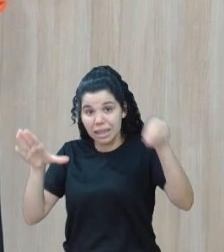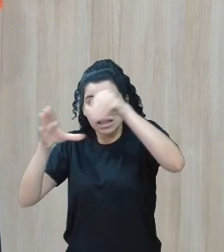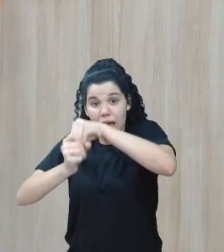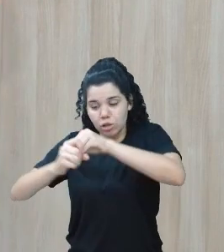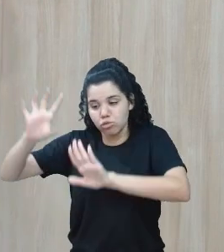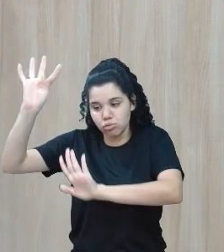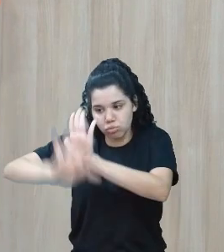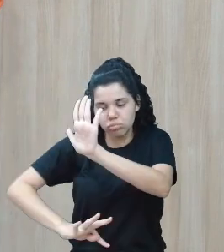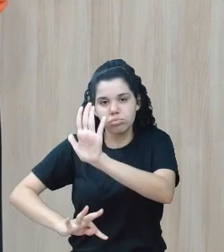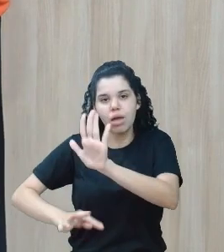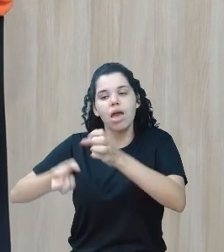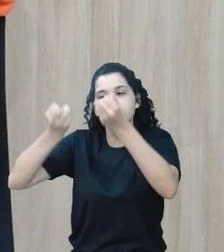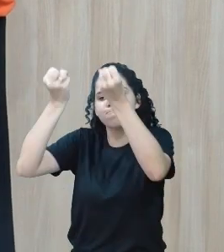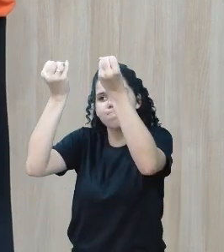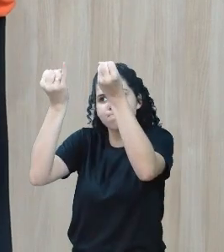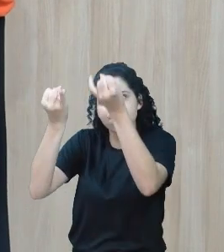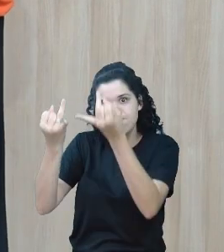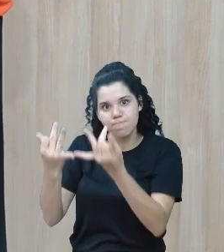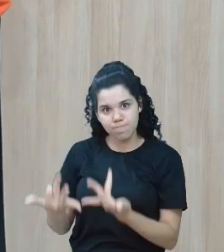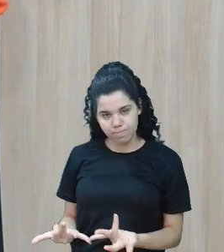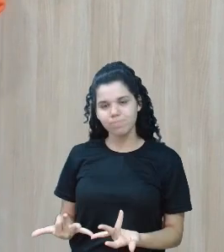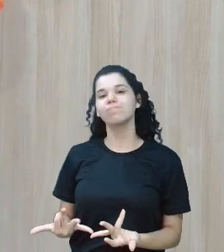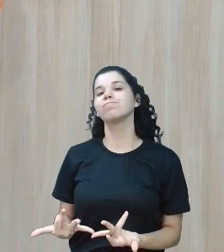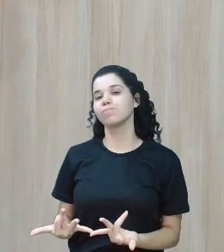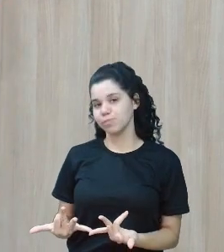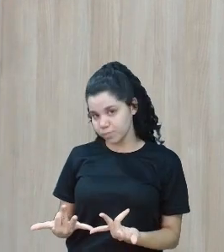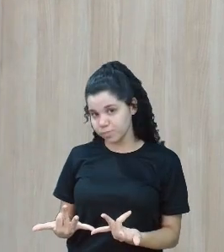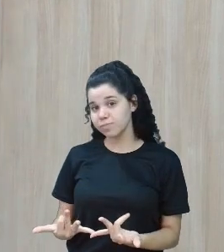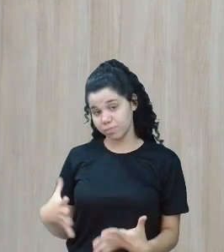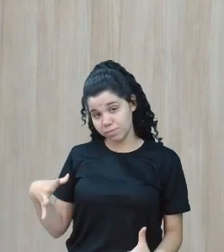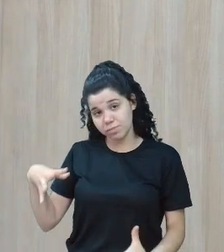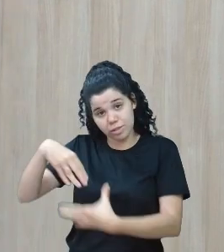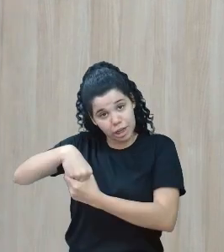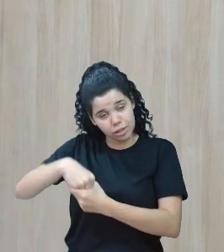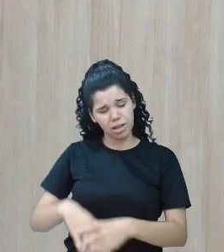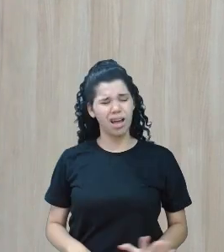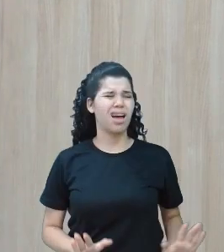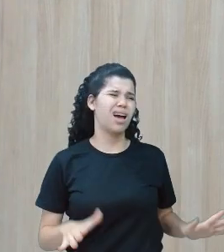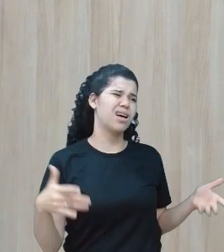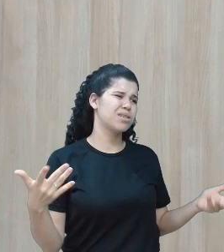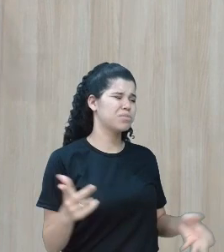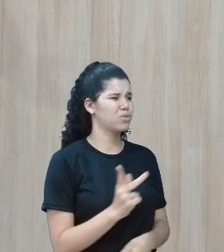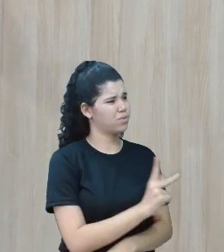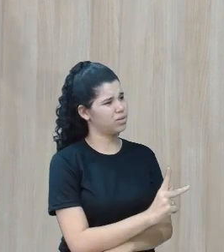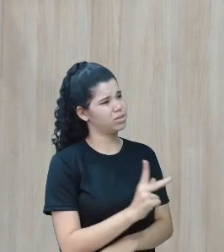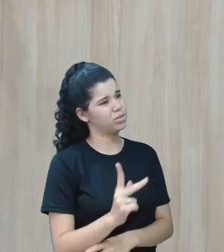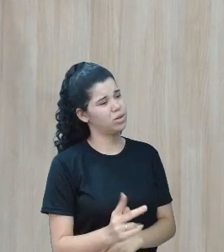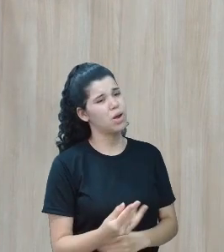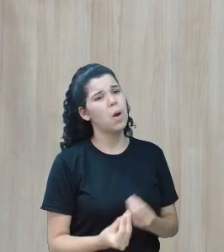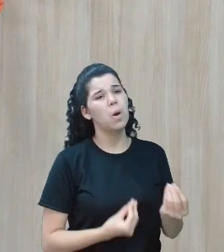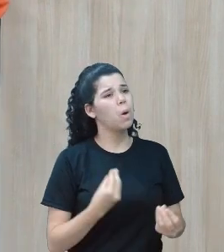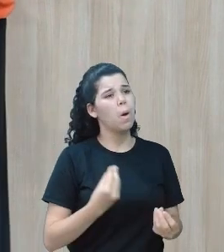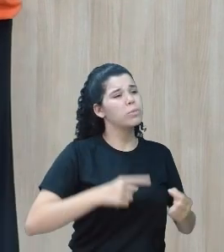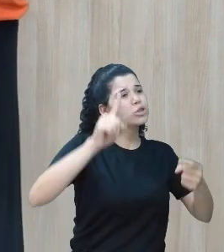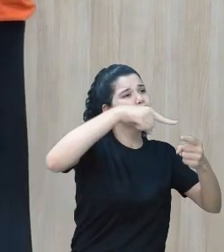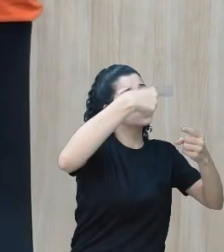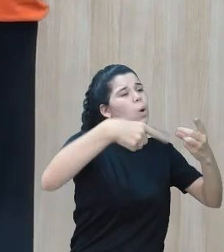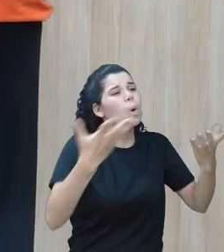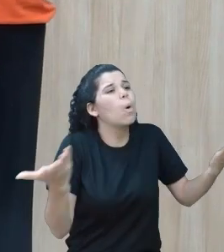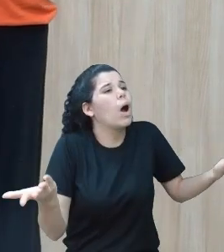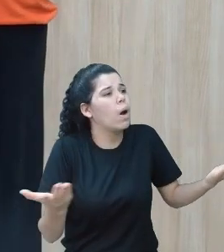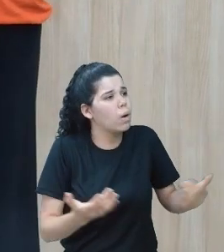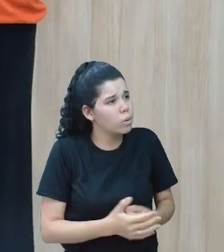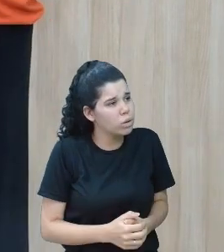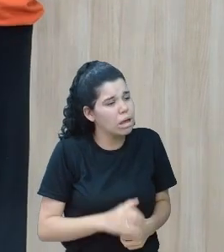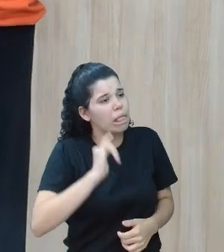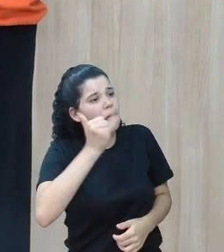texto elementos descritivos. E aí você vai dizer, poxa, Fernanda, eu vou marcar o quê se aparecer uma questão